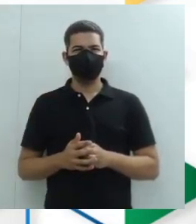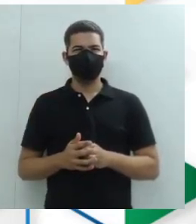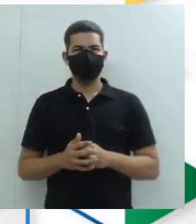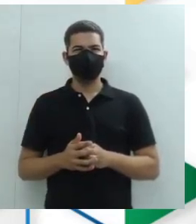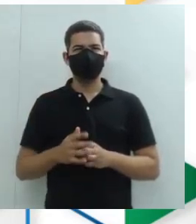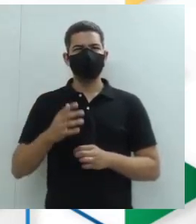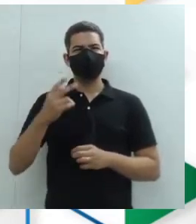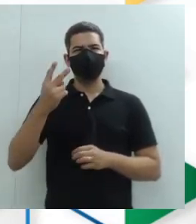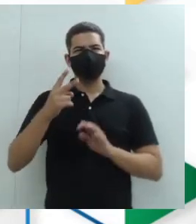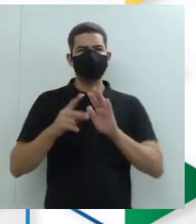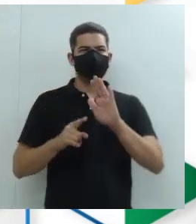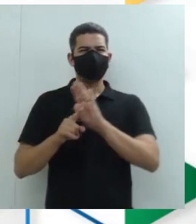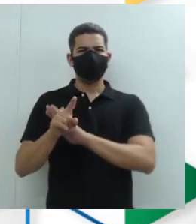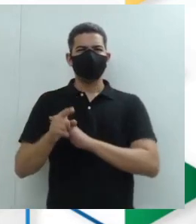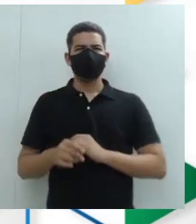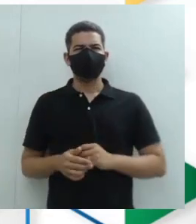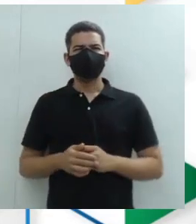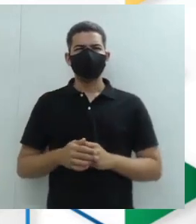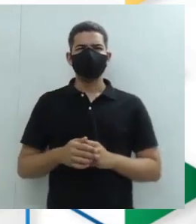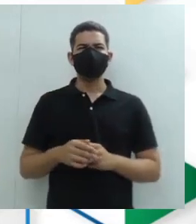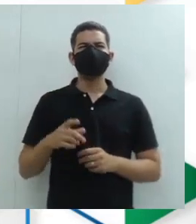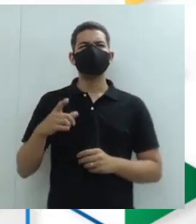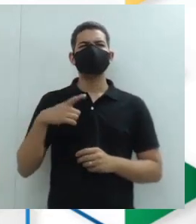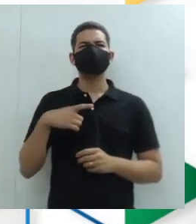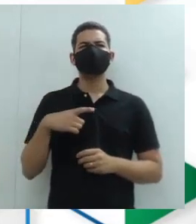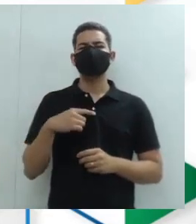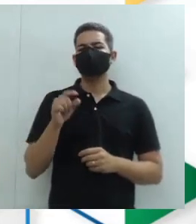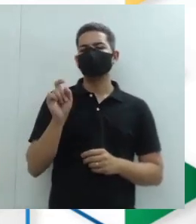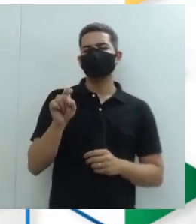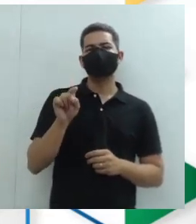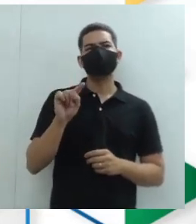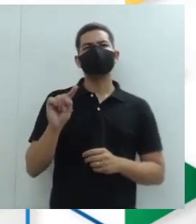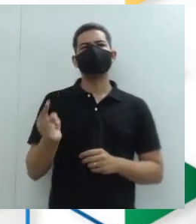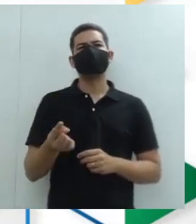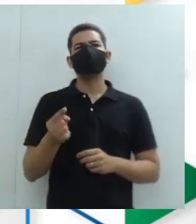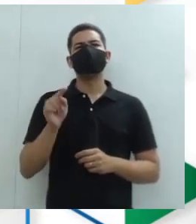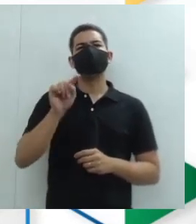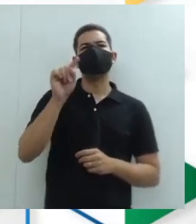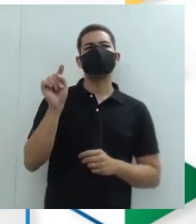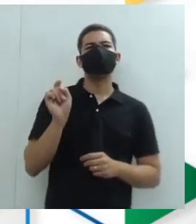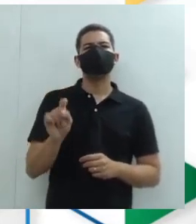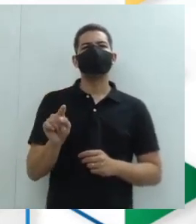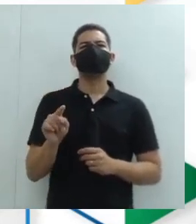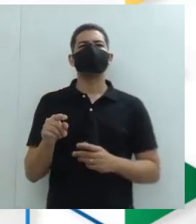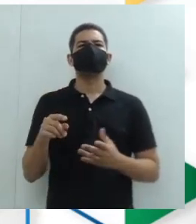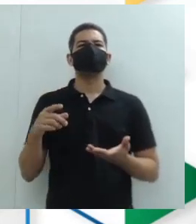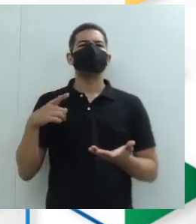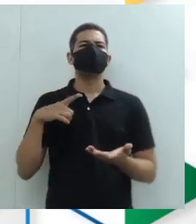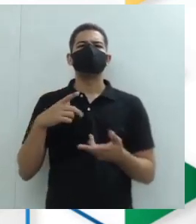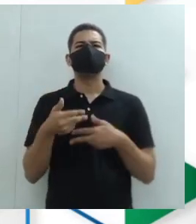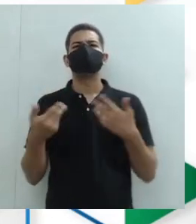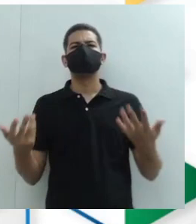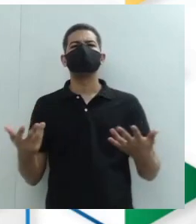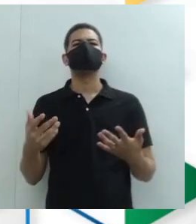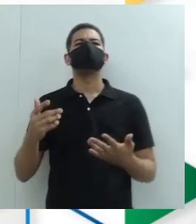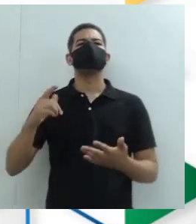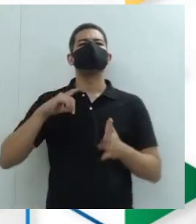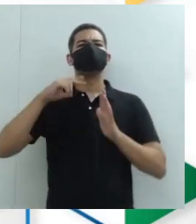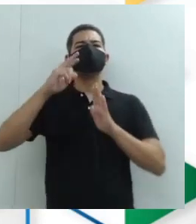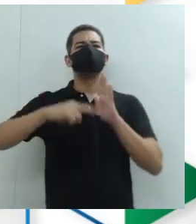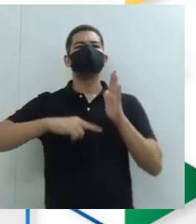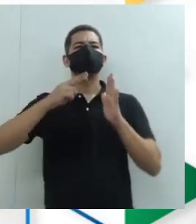seguinte: que sinal de pontuação indica no primeiro quadrinho que a parte lida